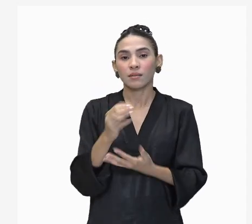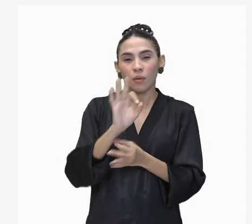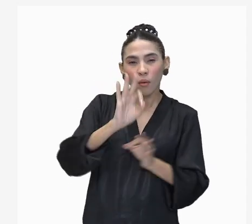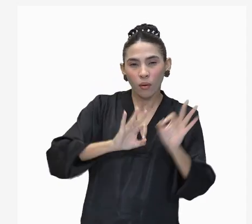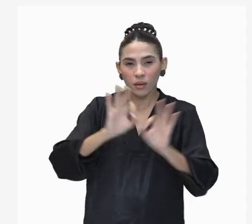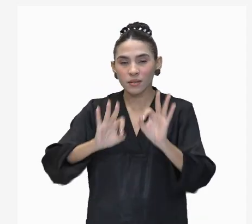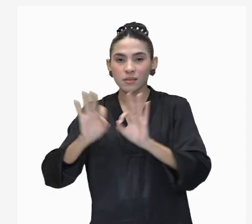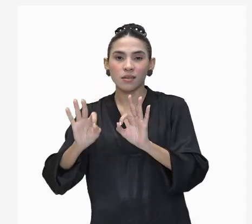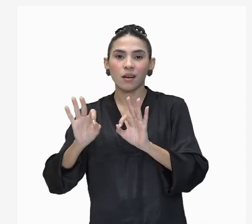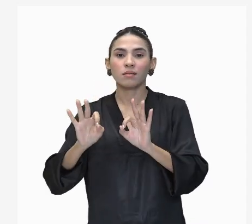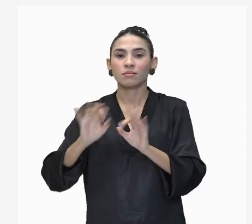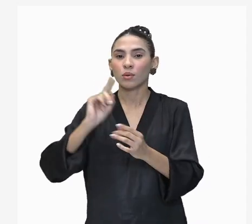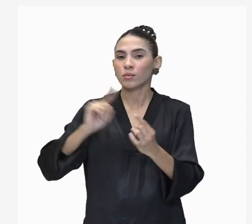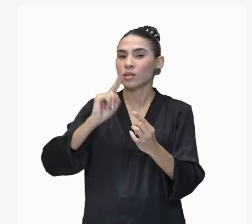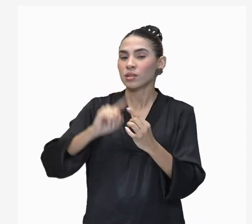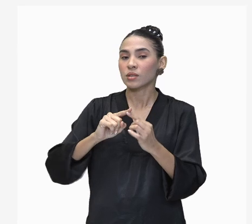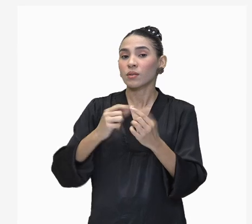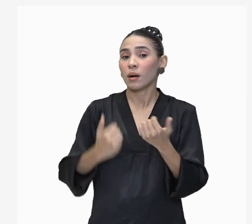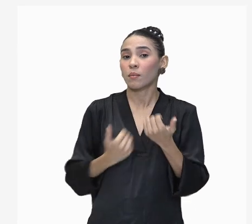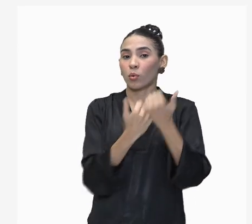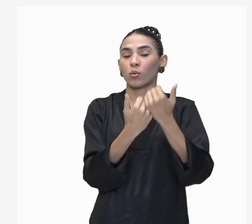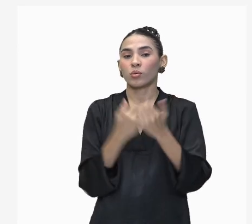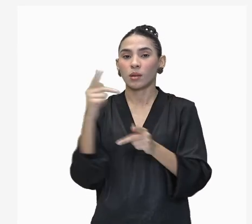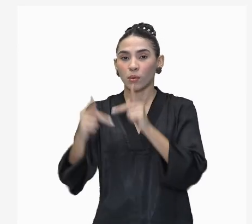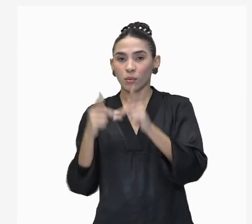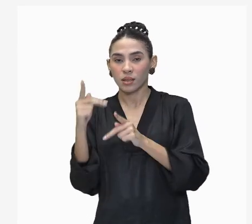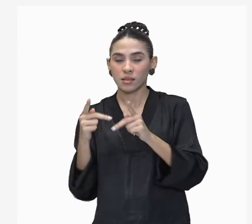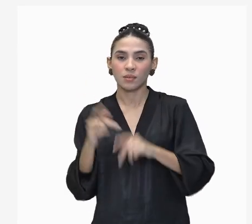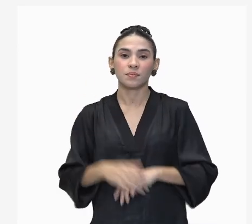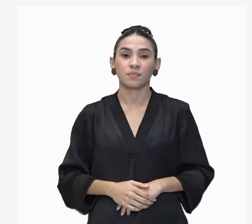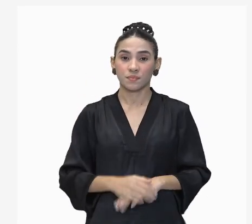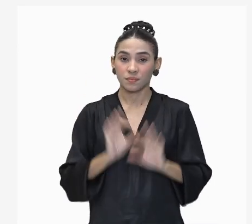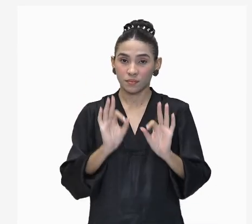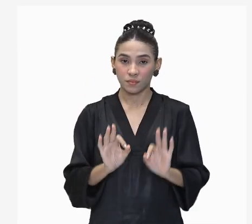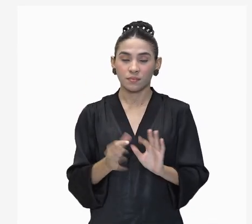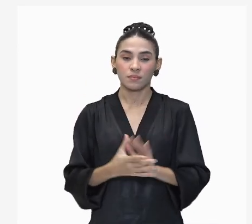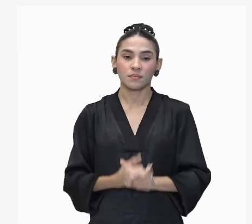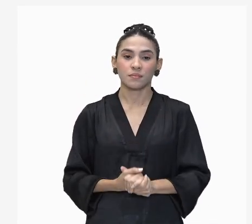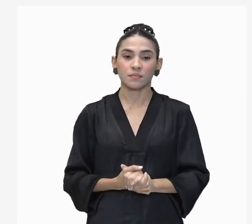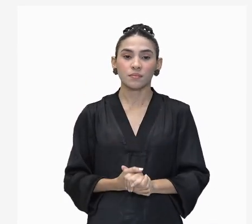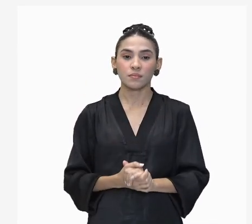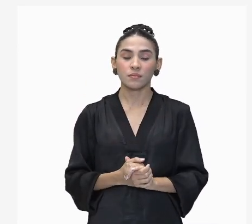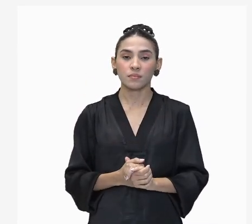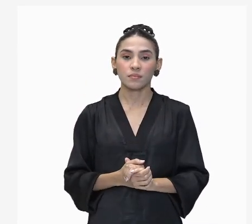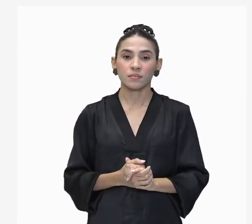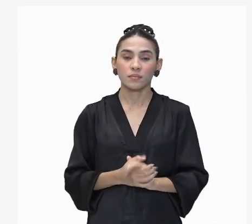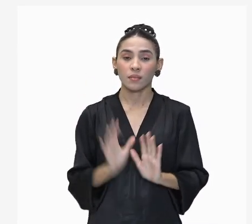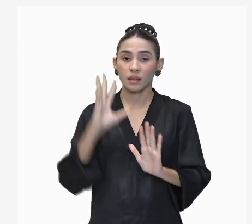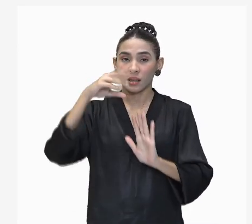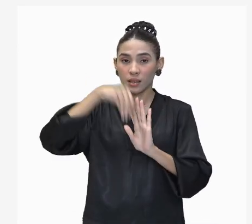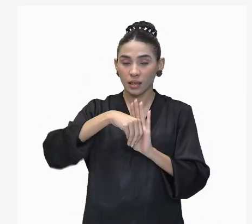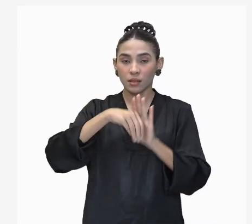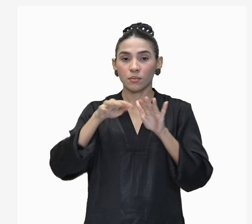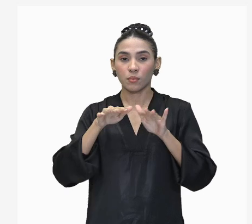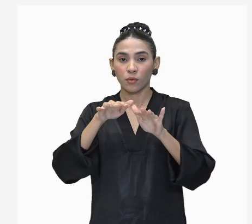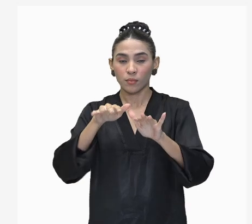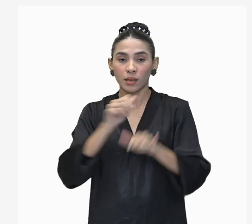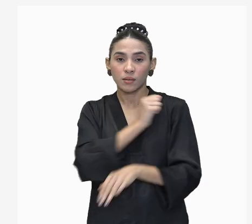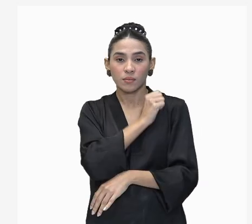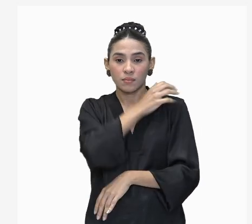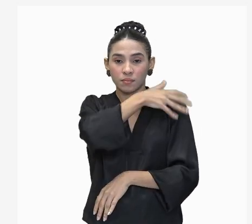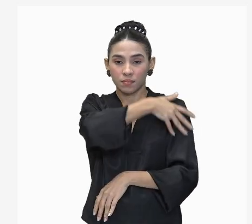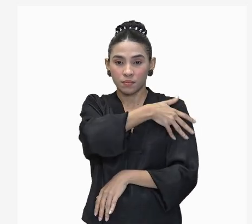se organizar para ter o apoio da população civil, certo? Dentro desse movimento